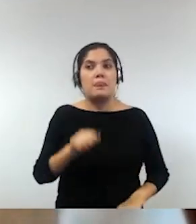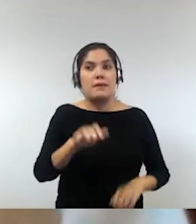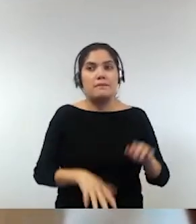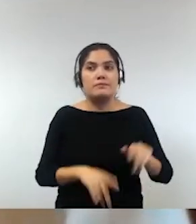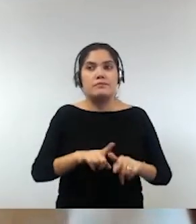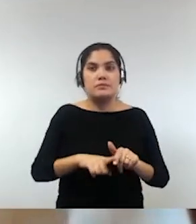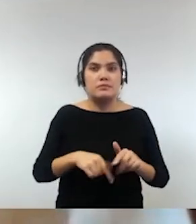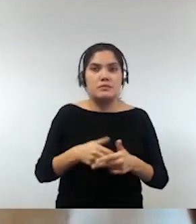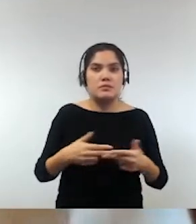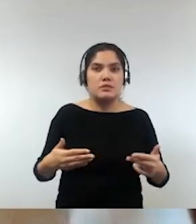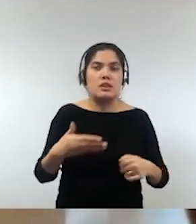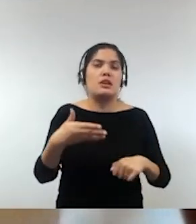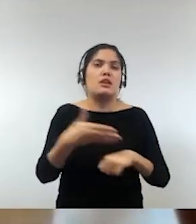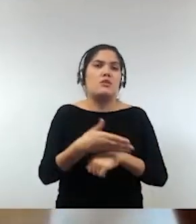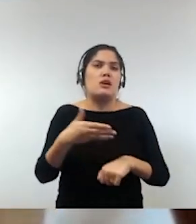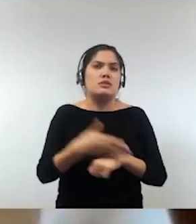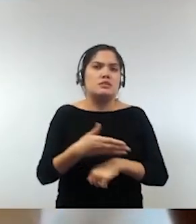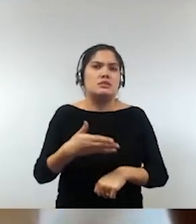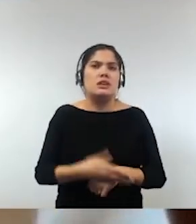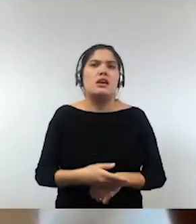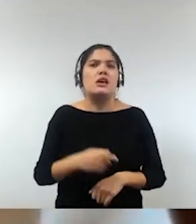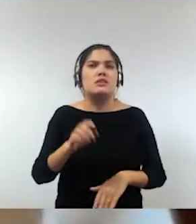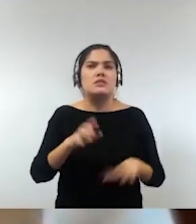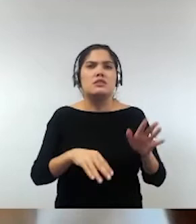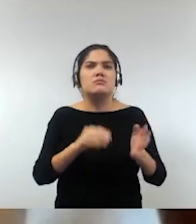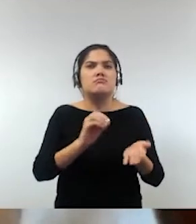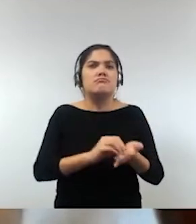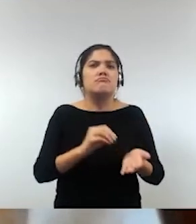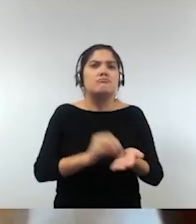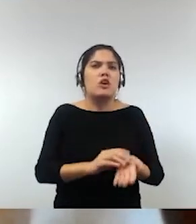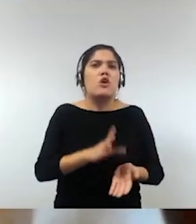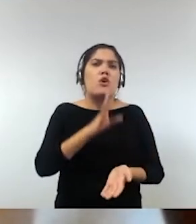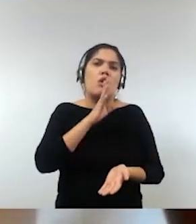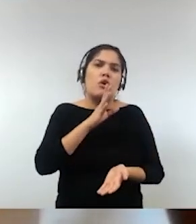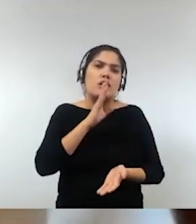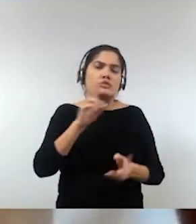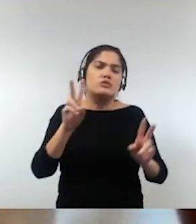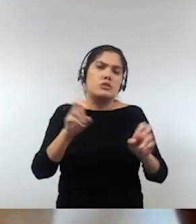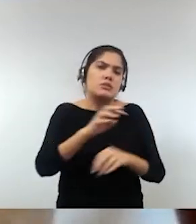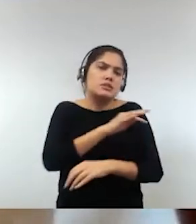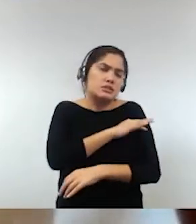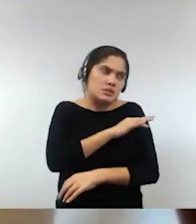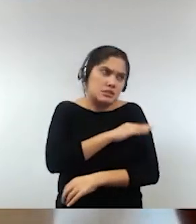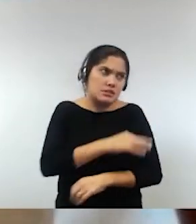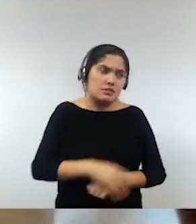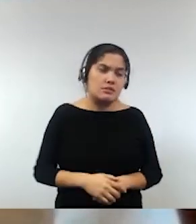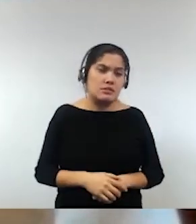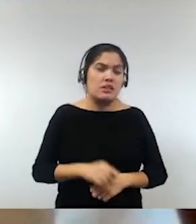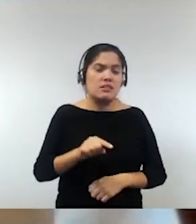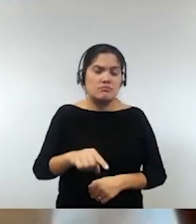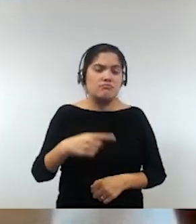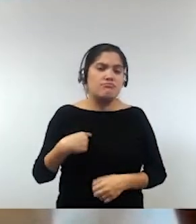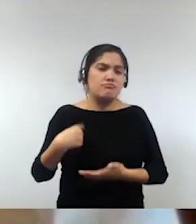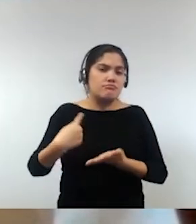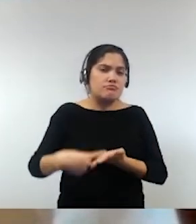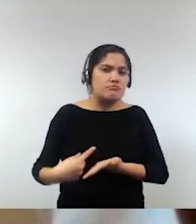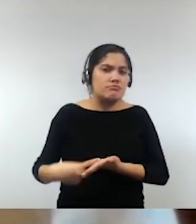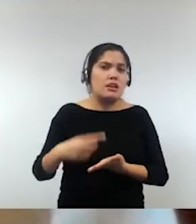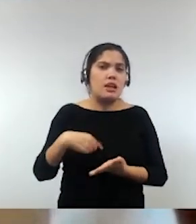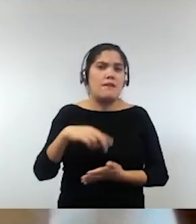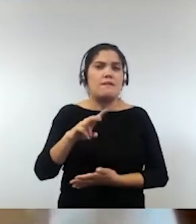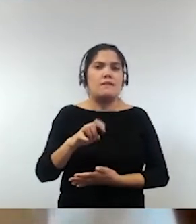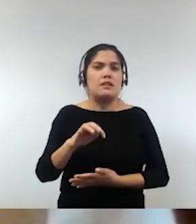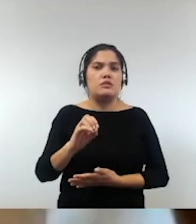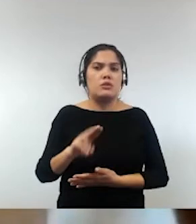ferramentas cujo acesso é obstáculo pelo desconhecimento em relação às técnicas. Este convênio representa o vetor para